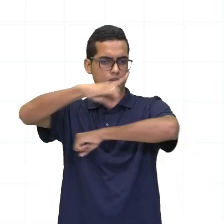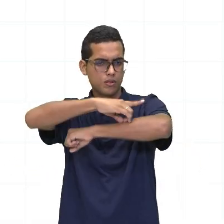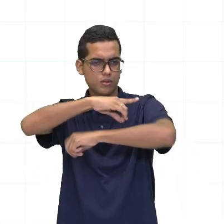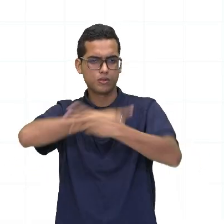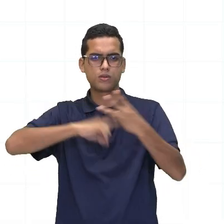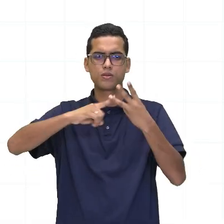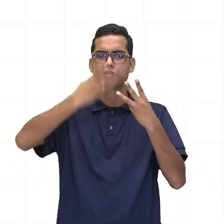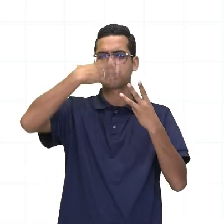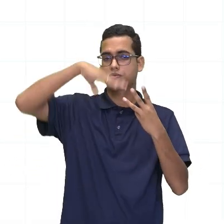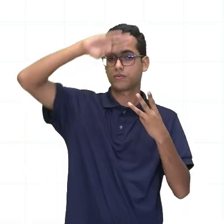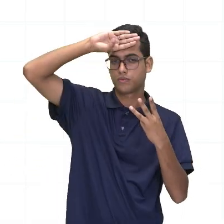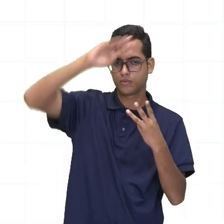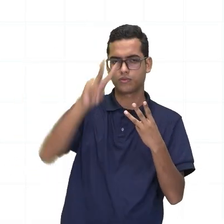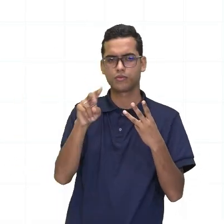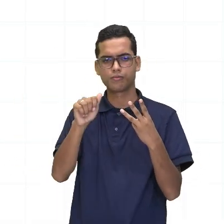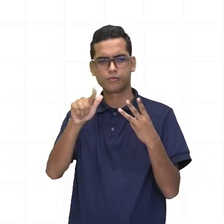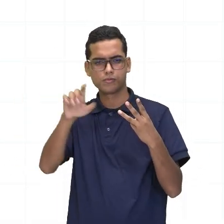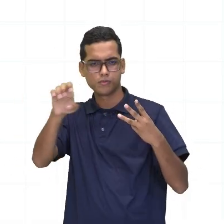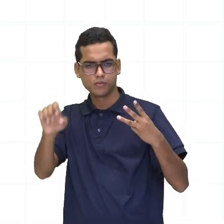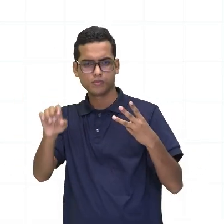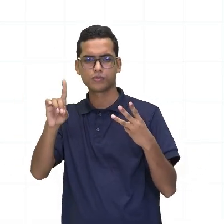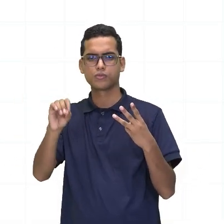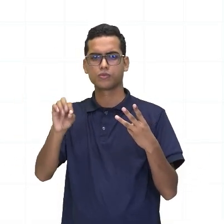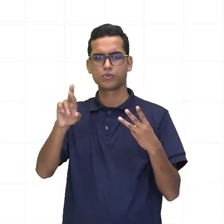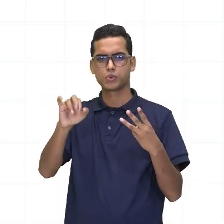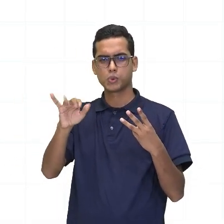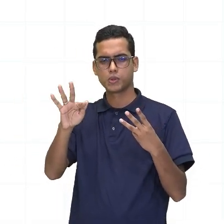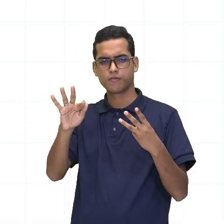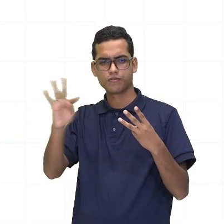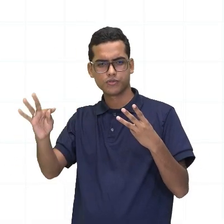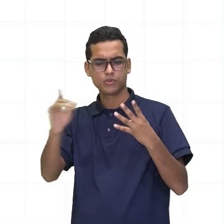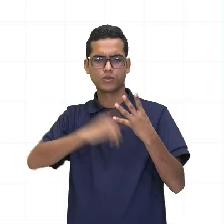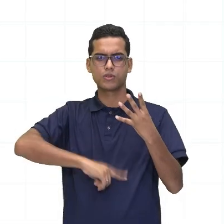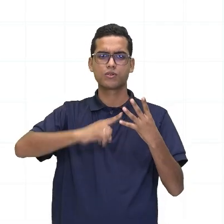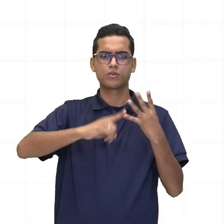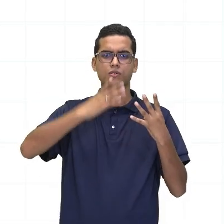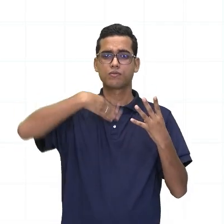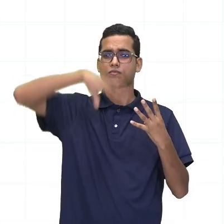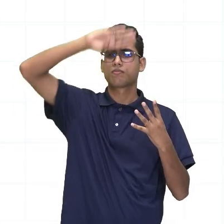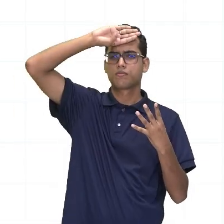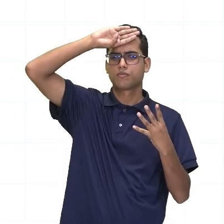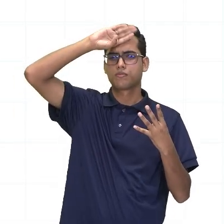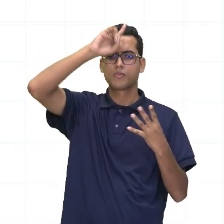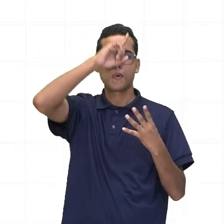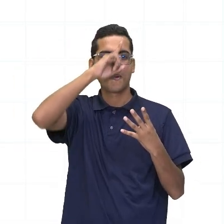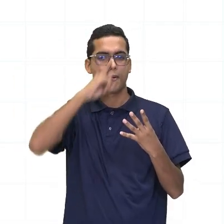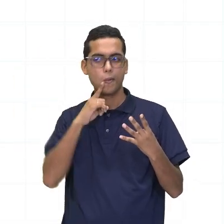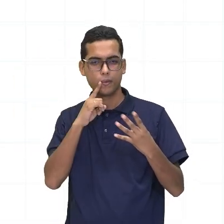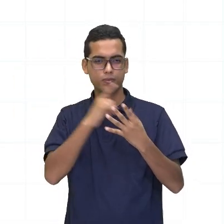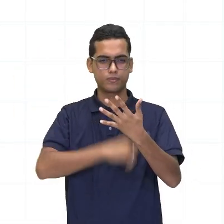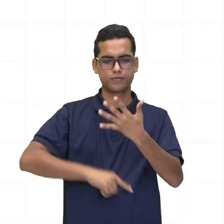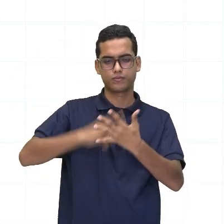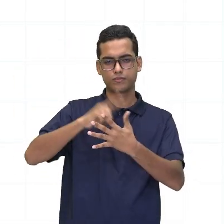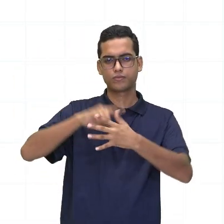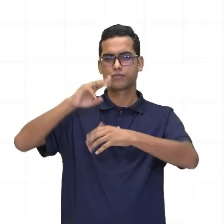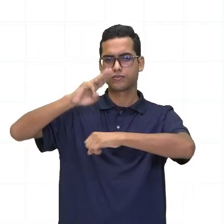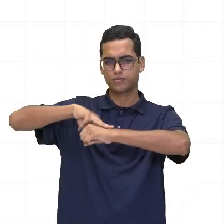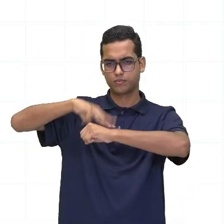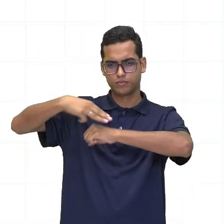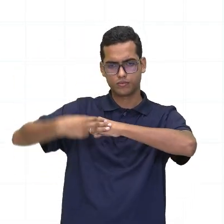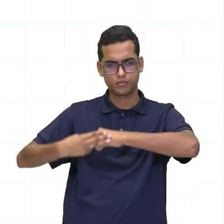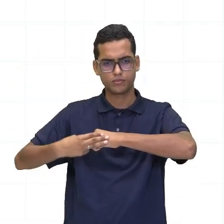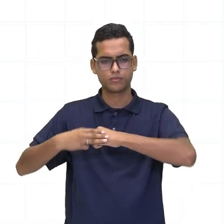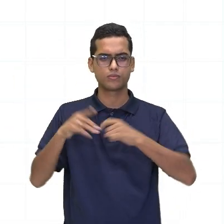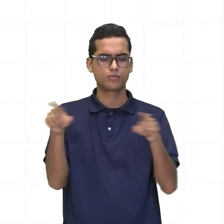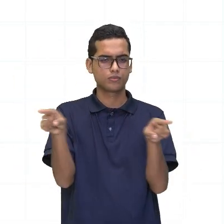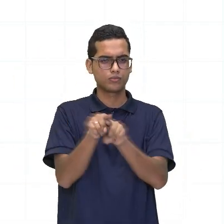do Rift, febre amarela e zika, tá? Com exceção da febre do Vale do Rift, que acontece na África, todas